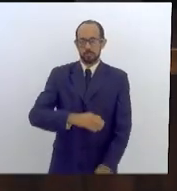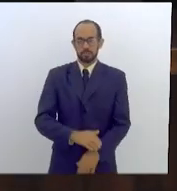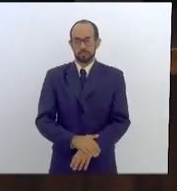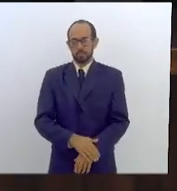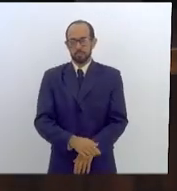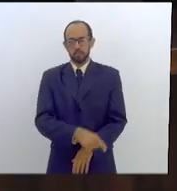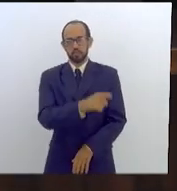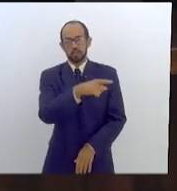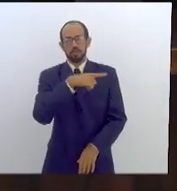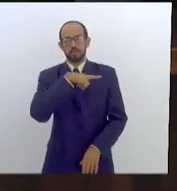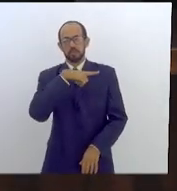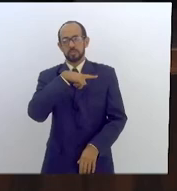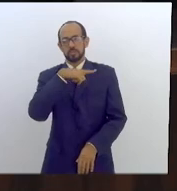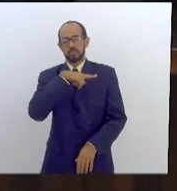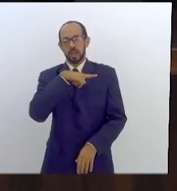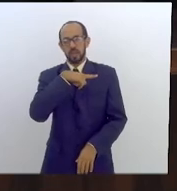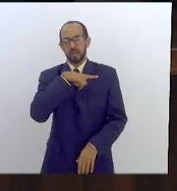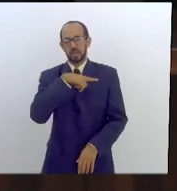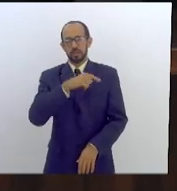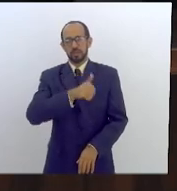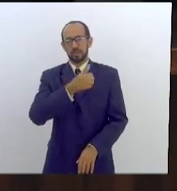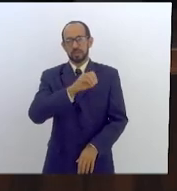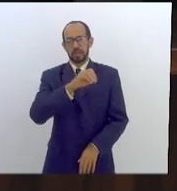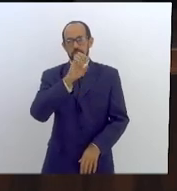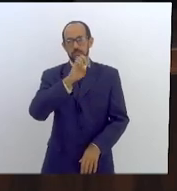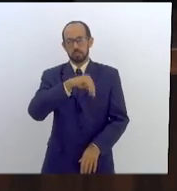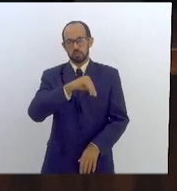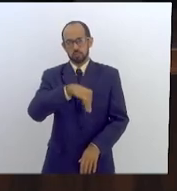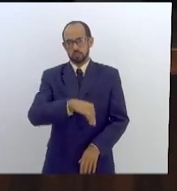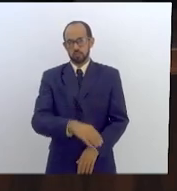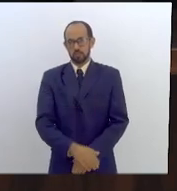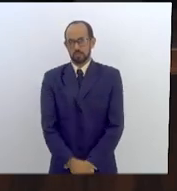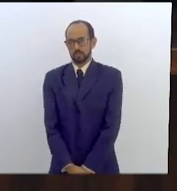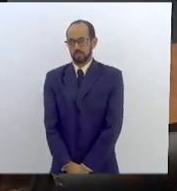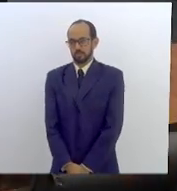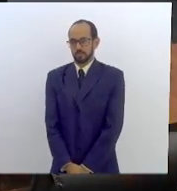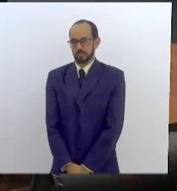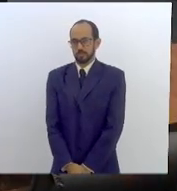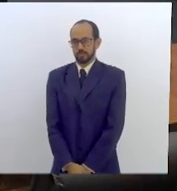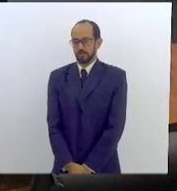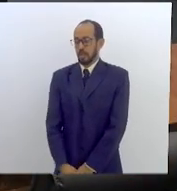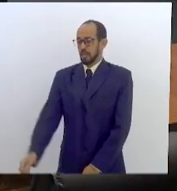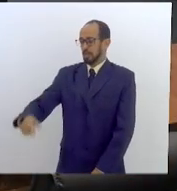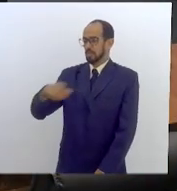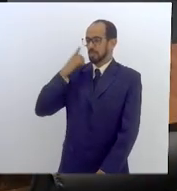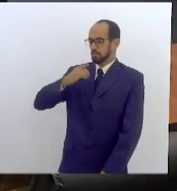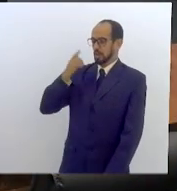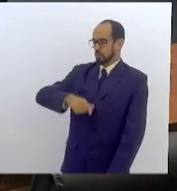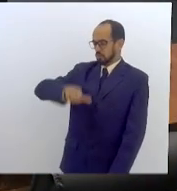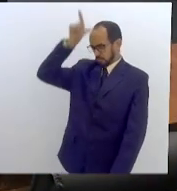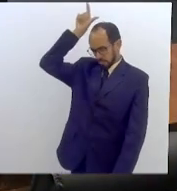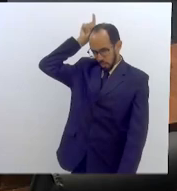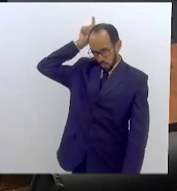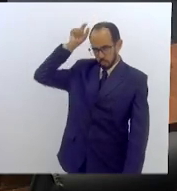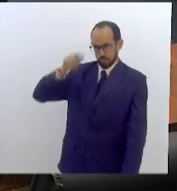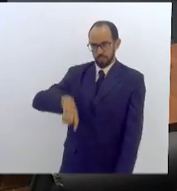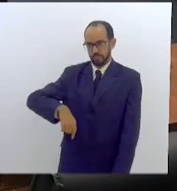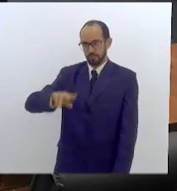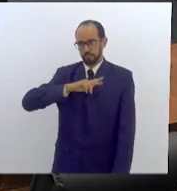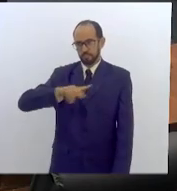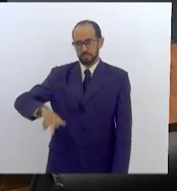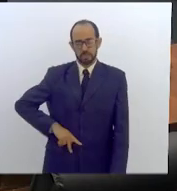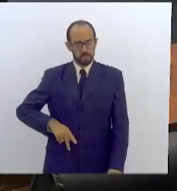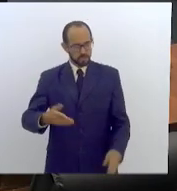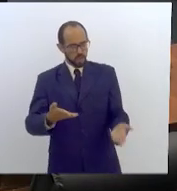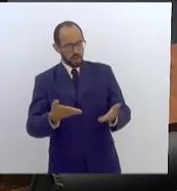vossa excelência dispõe de 10 minutos Deputado Luiz Paulo predido agora